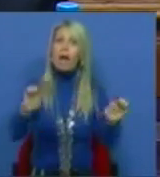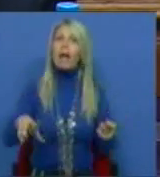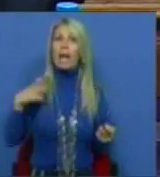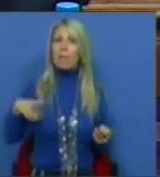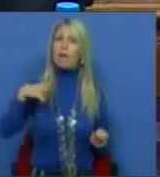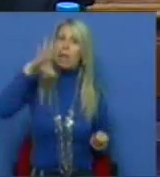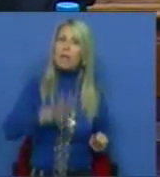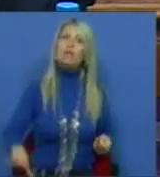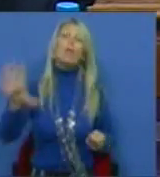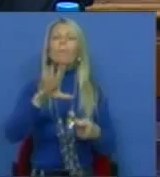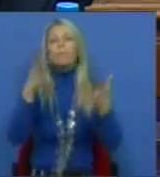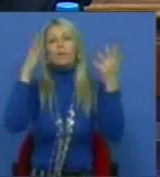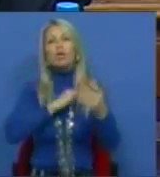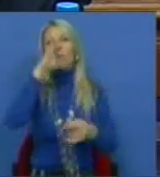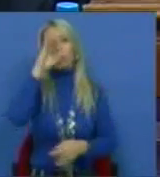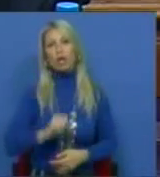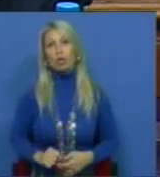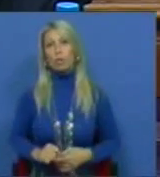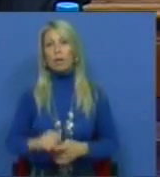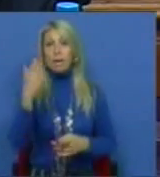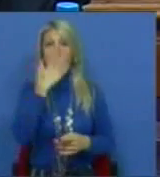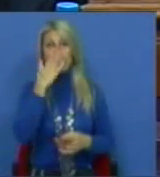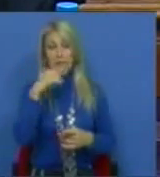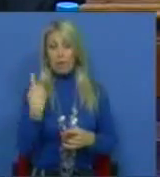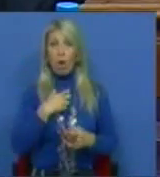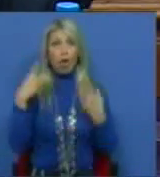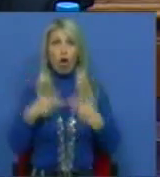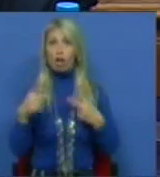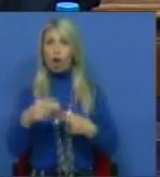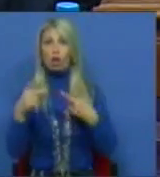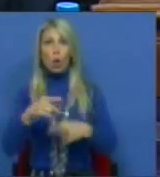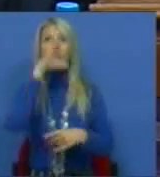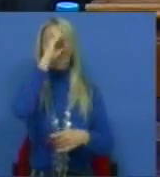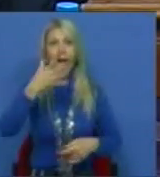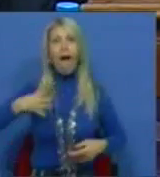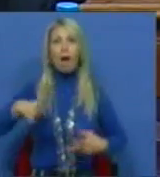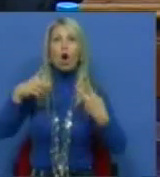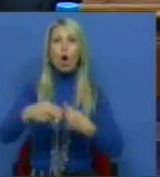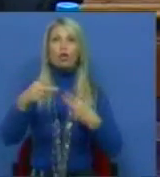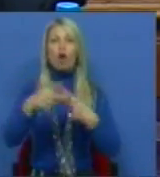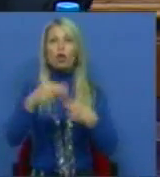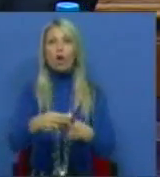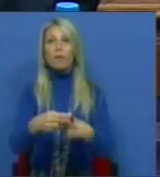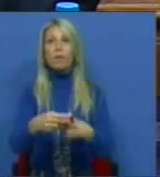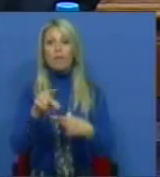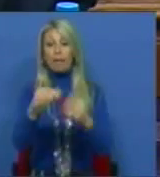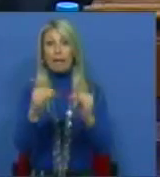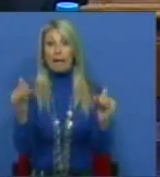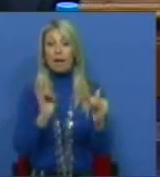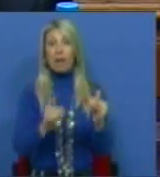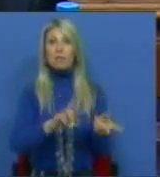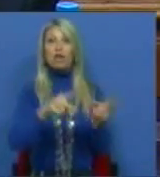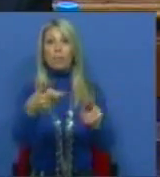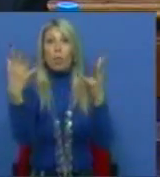nacional. Sr. Ministro, se fazemos cortes, se o Governo propõe-se fazer cortes deste nível nas transferências